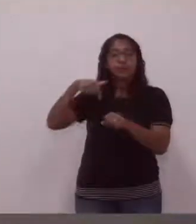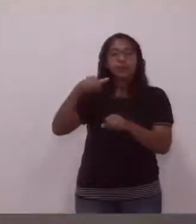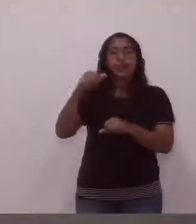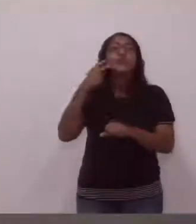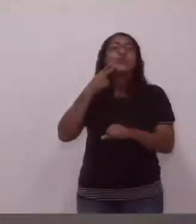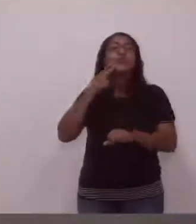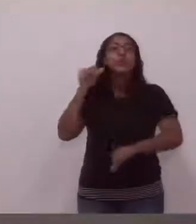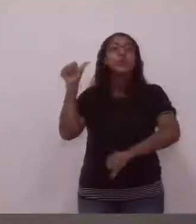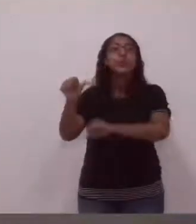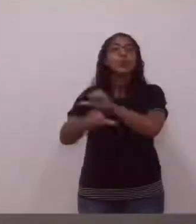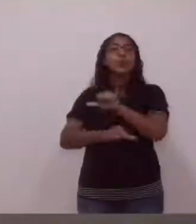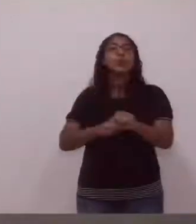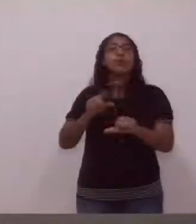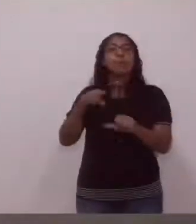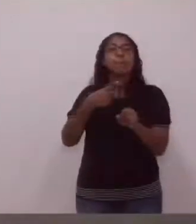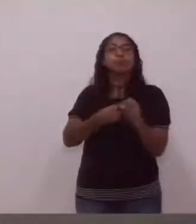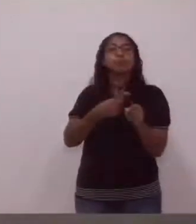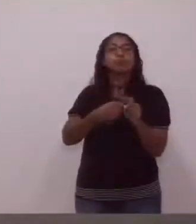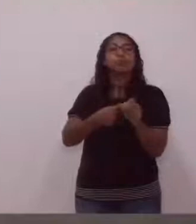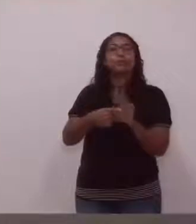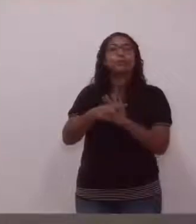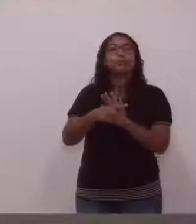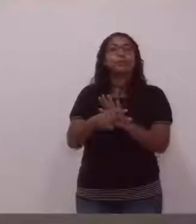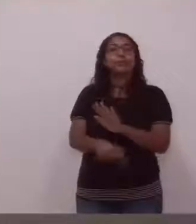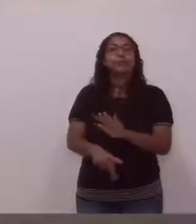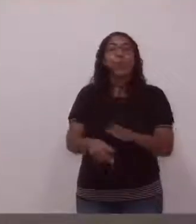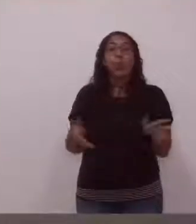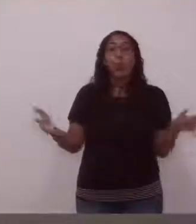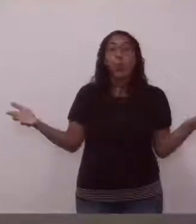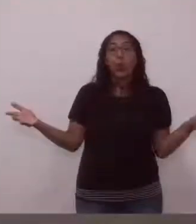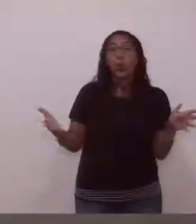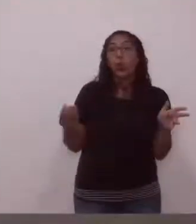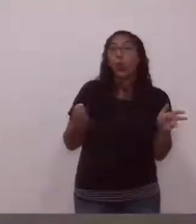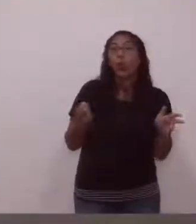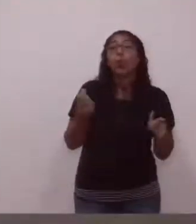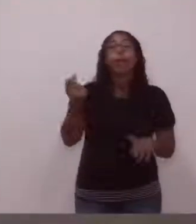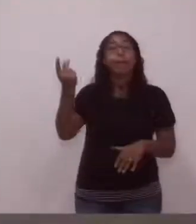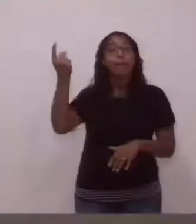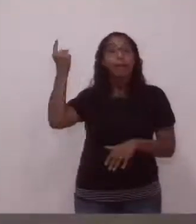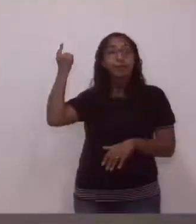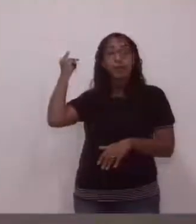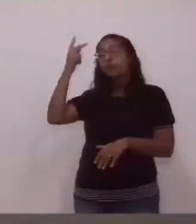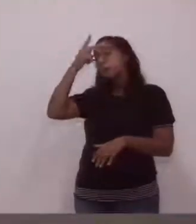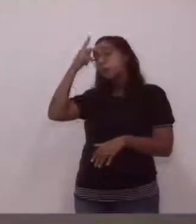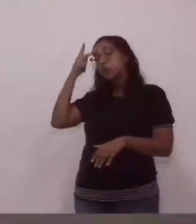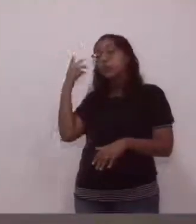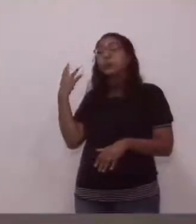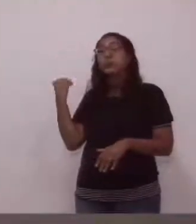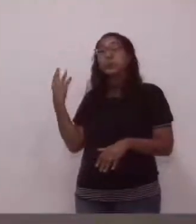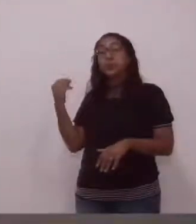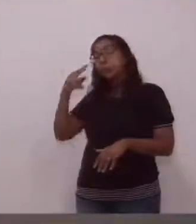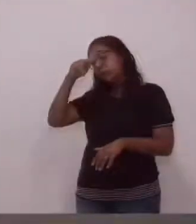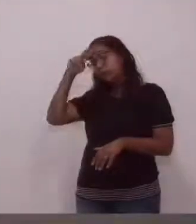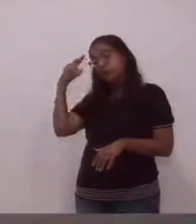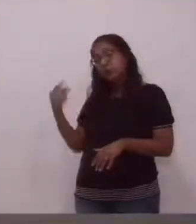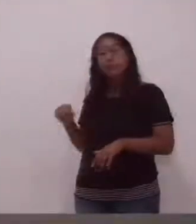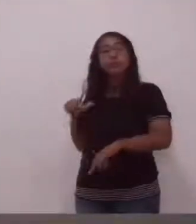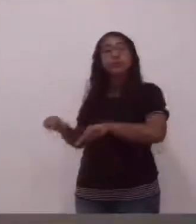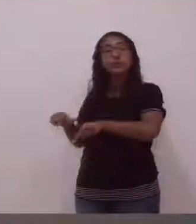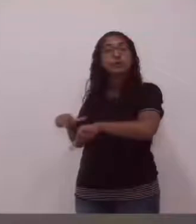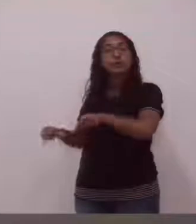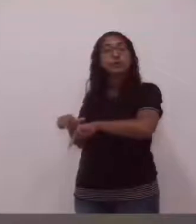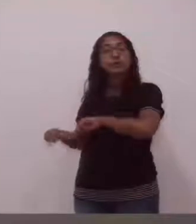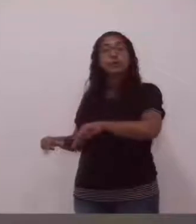Nada que está aí aconteceu por acaso. O que está aí aconteceu com o trabalho de muita gente. E agora nós